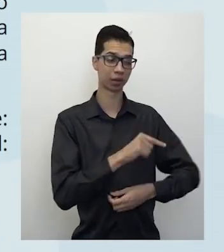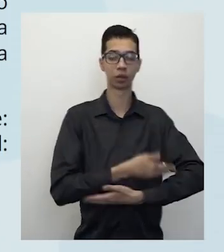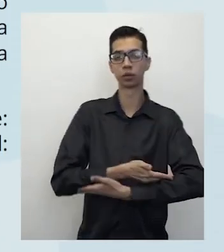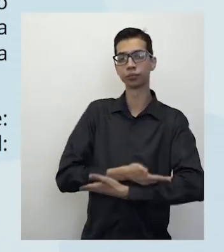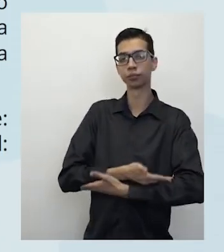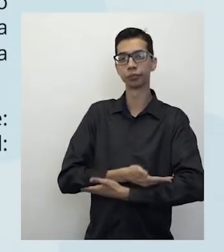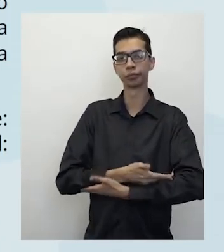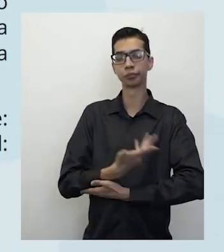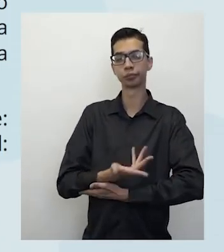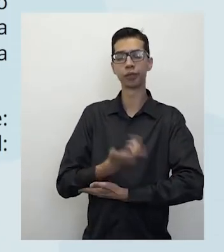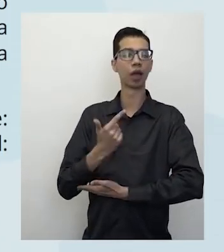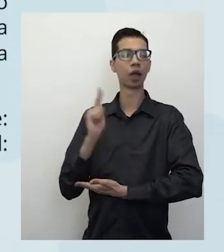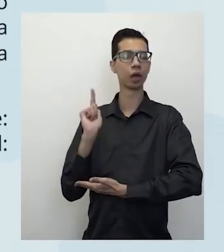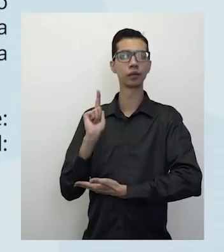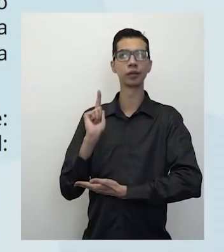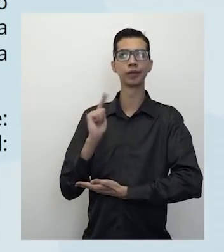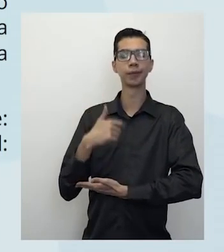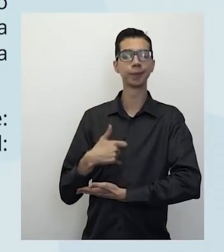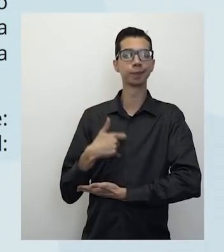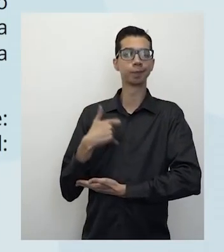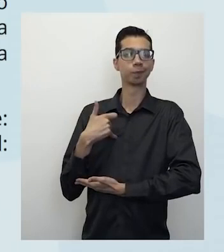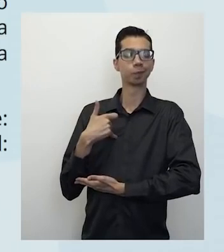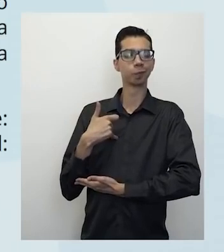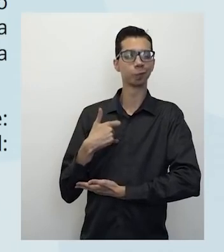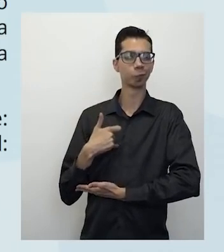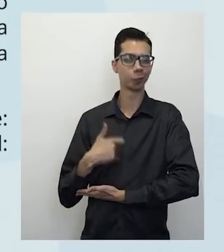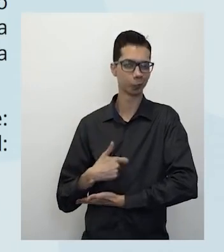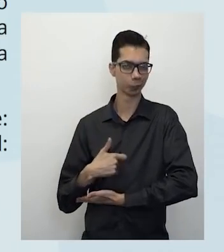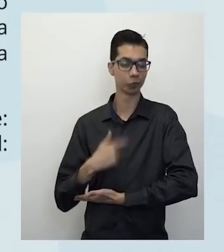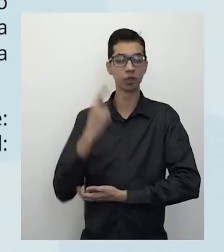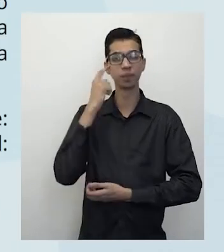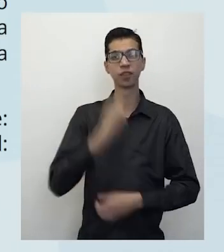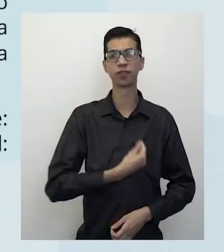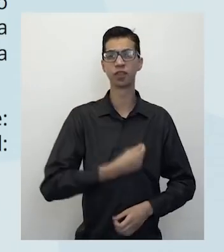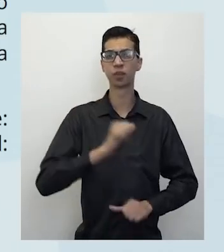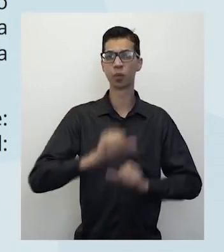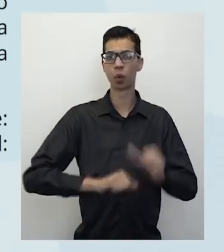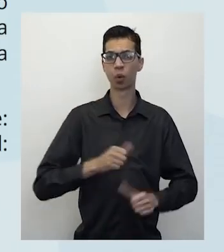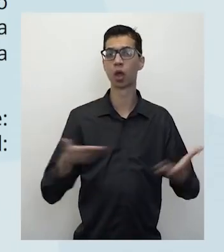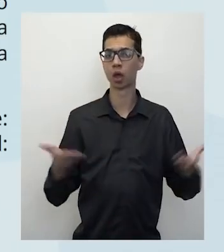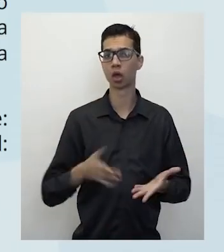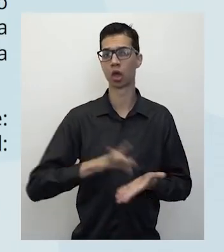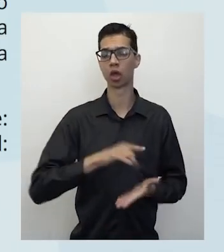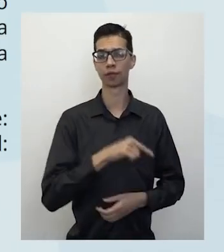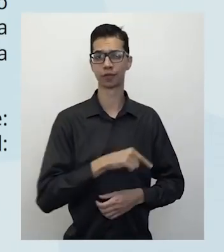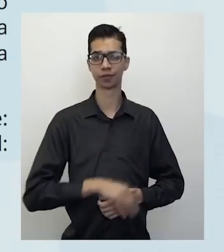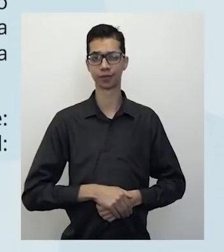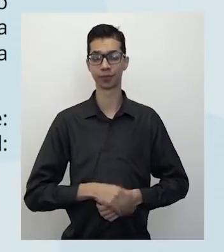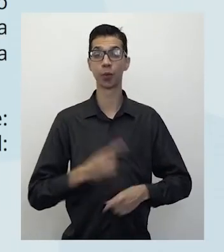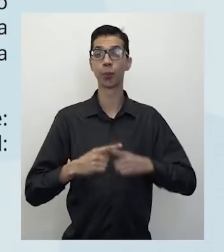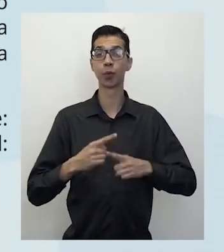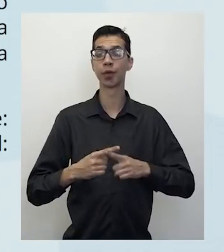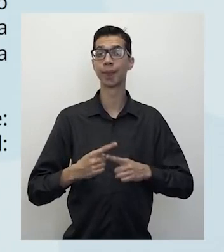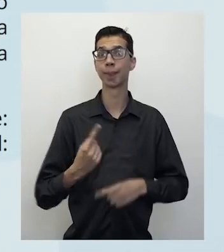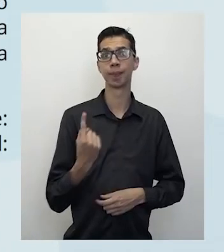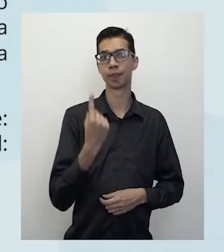estrelismo. Se antes ela pressentia que sua vida ia mudar, agora era realidade. Estava diante dela a primeira